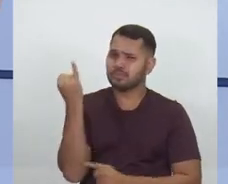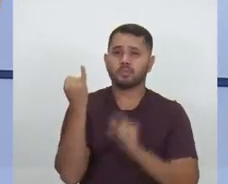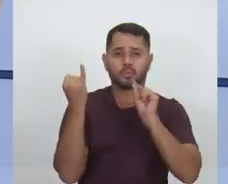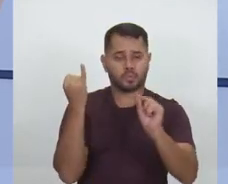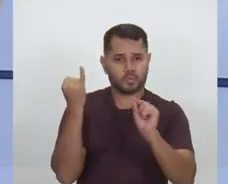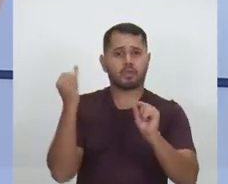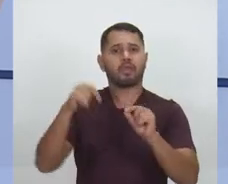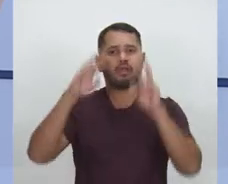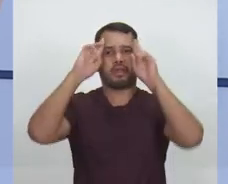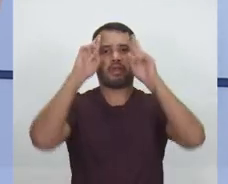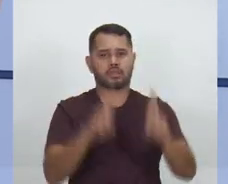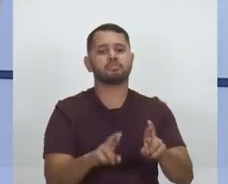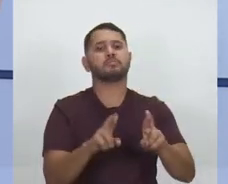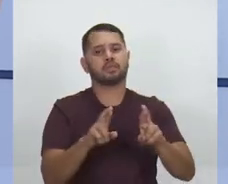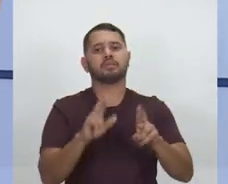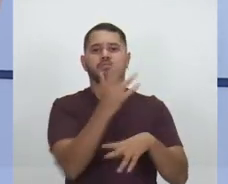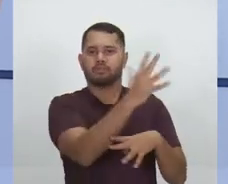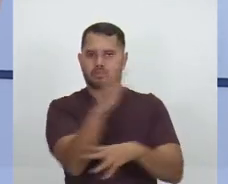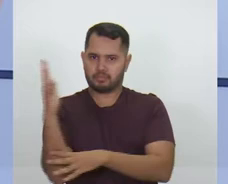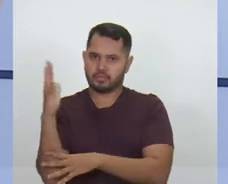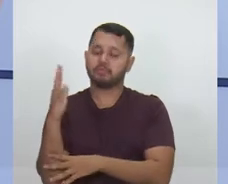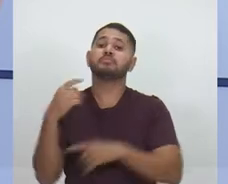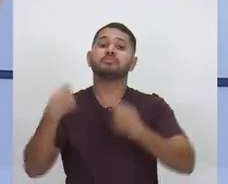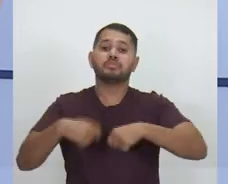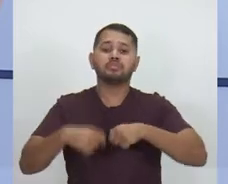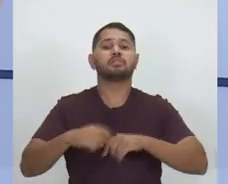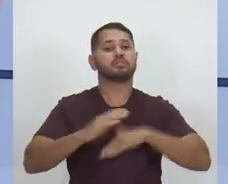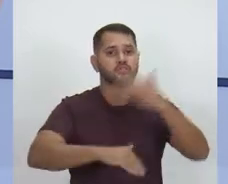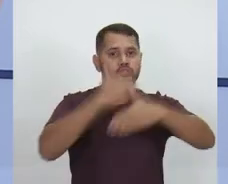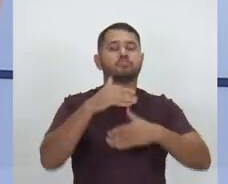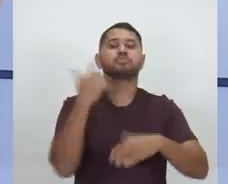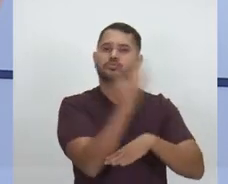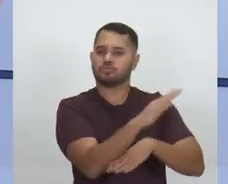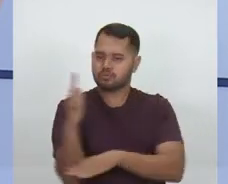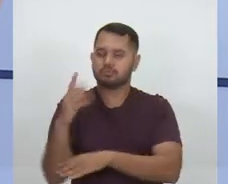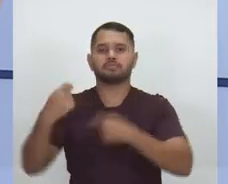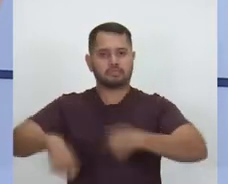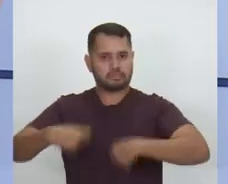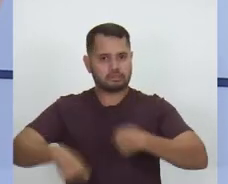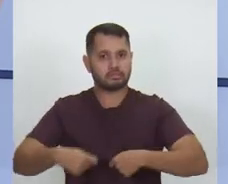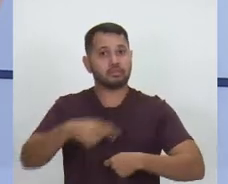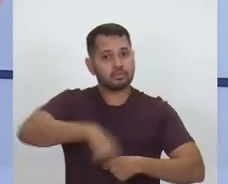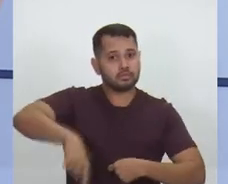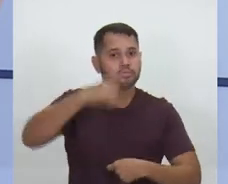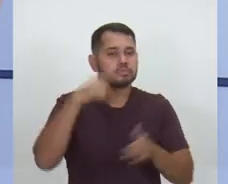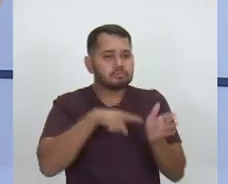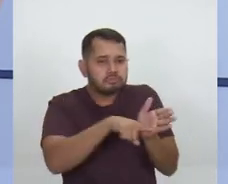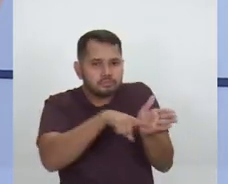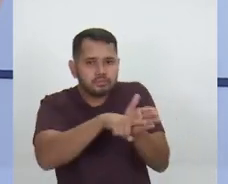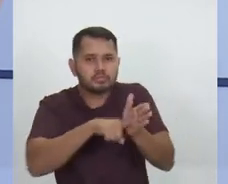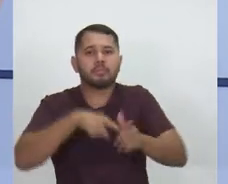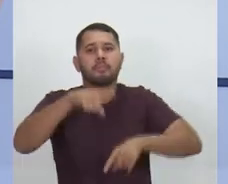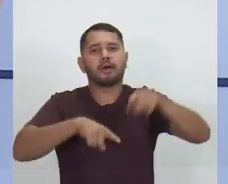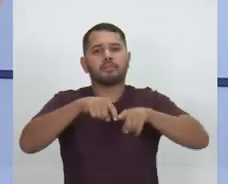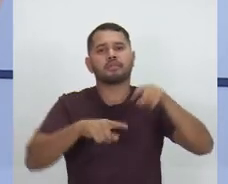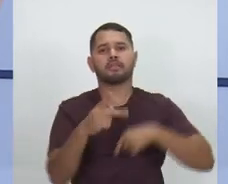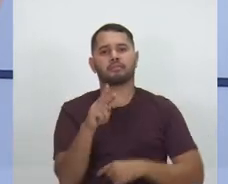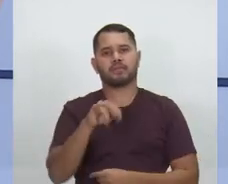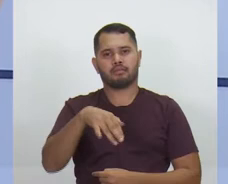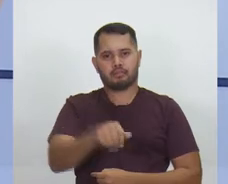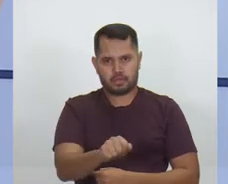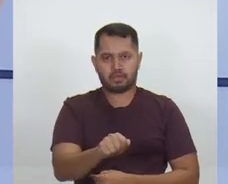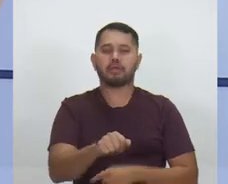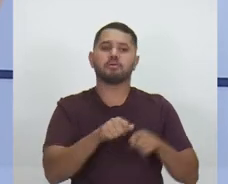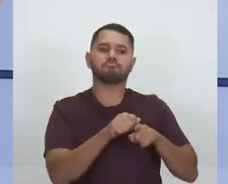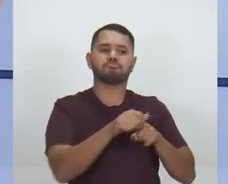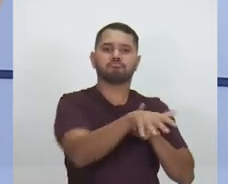o respeito ao nosso meio ambiente nós precisamos fazer um desenvolvimento sustentável que a gente possa explorar nossa matéria prima verticalizando